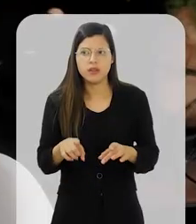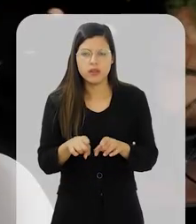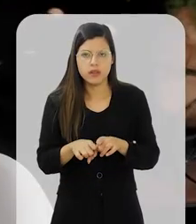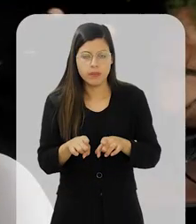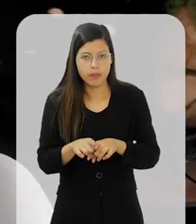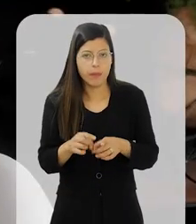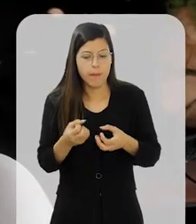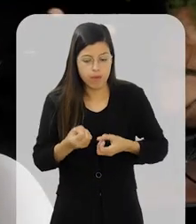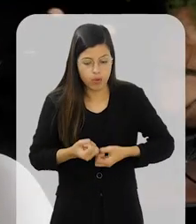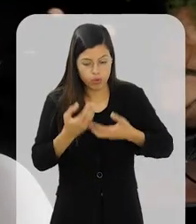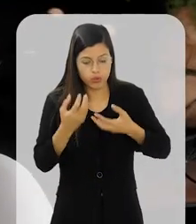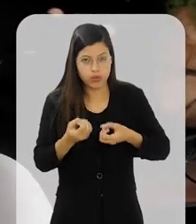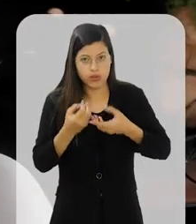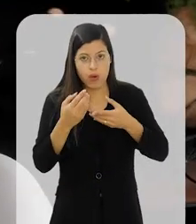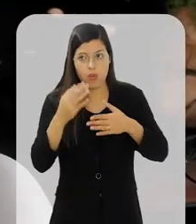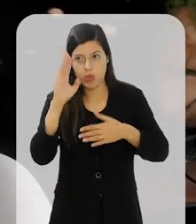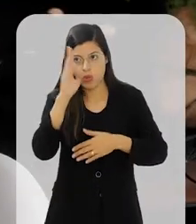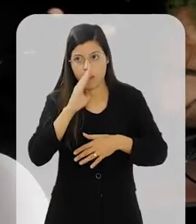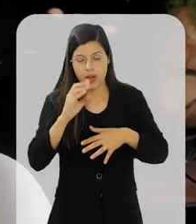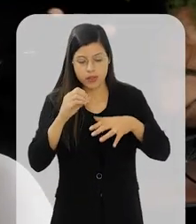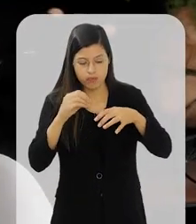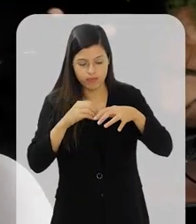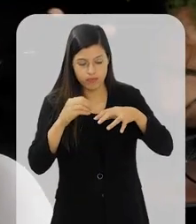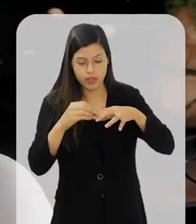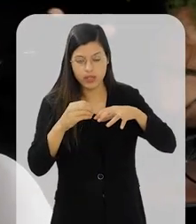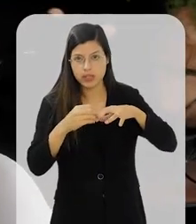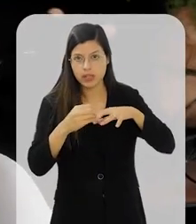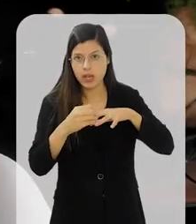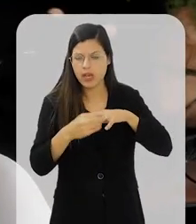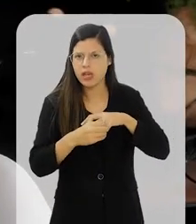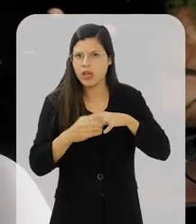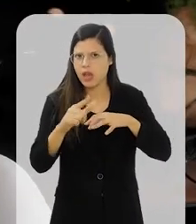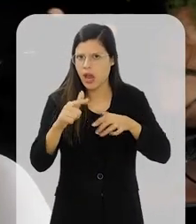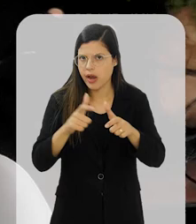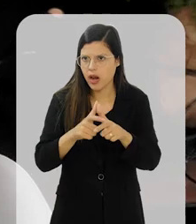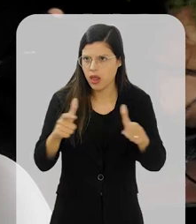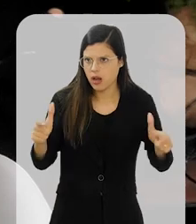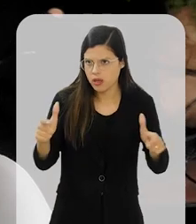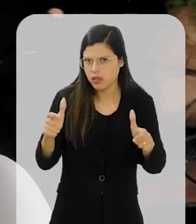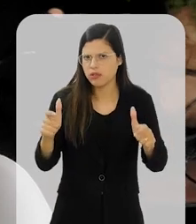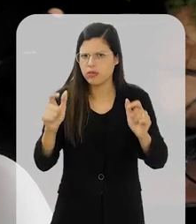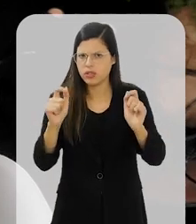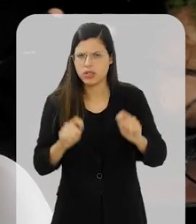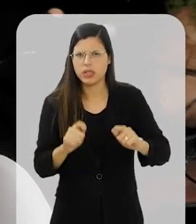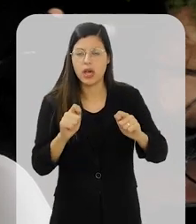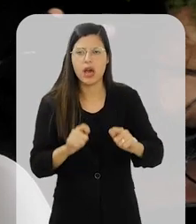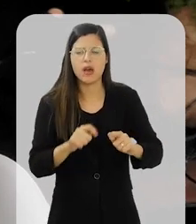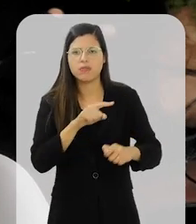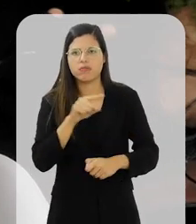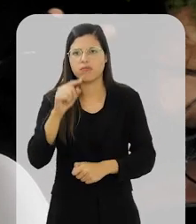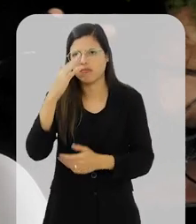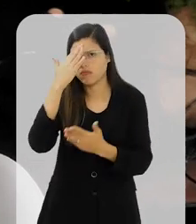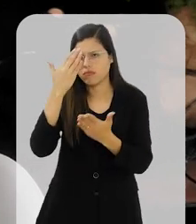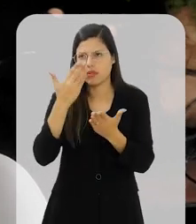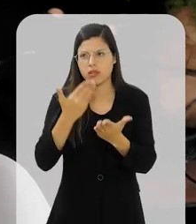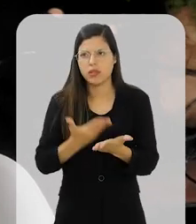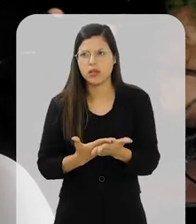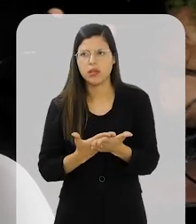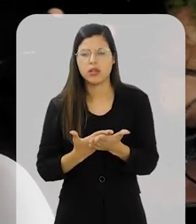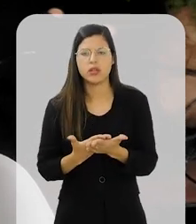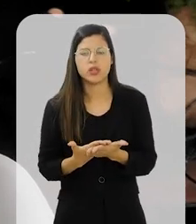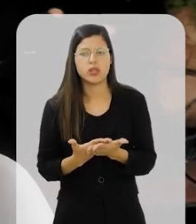nossa produção no Brasil de açaí, ela é muito grande, ela é suficiente? Vocês acham